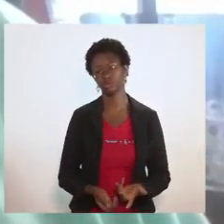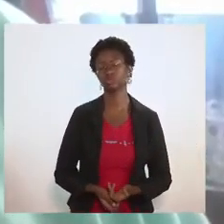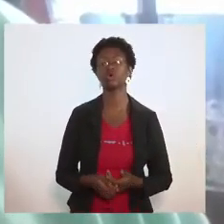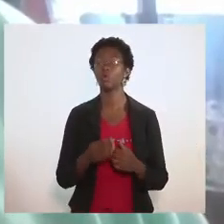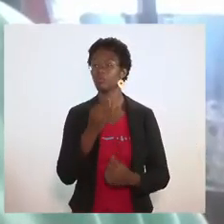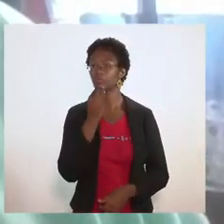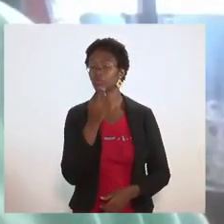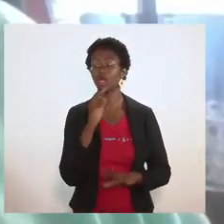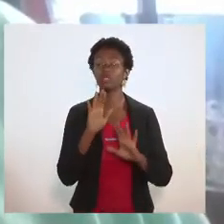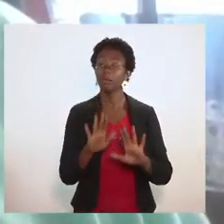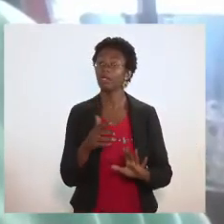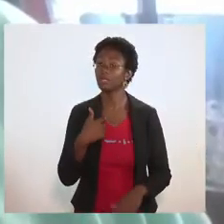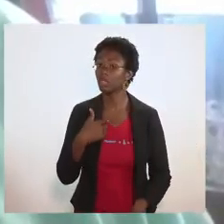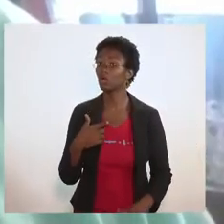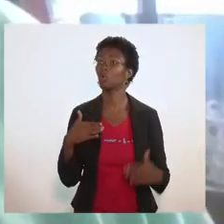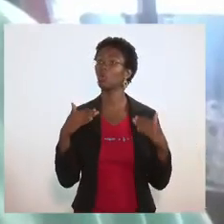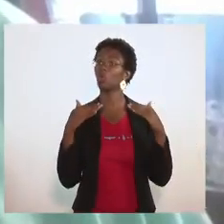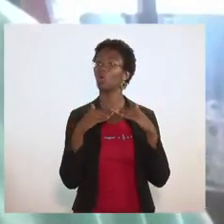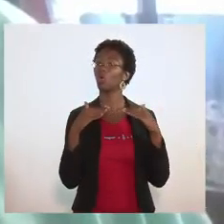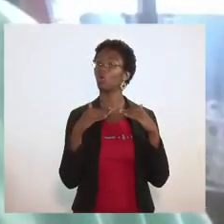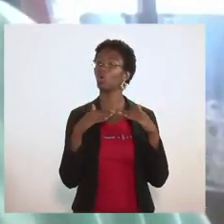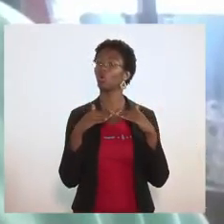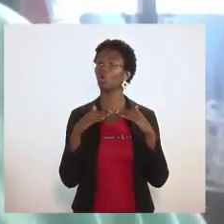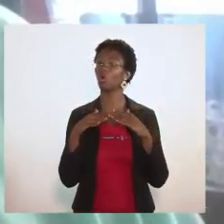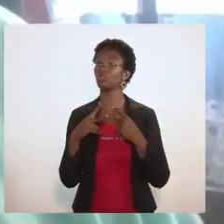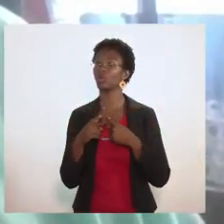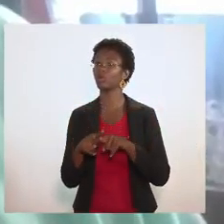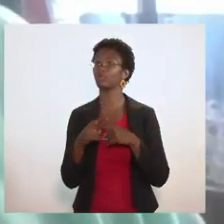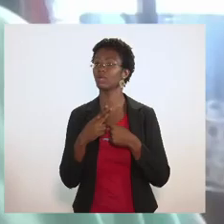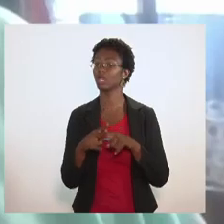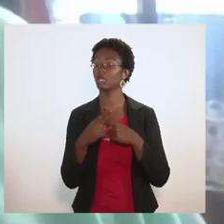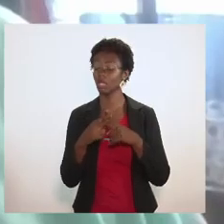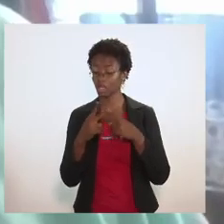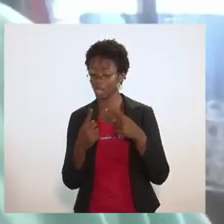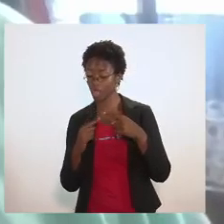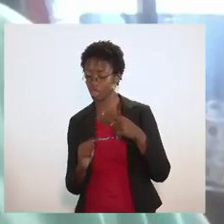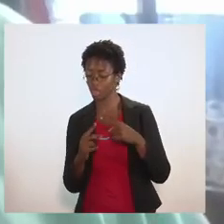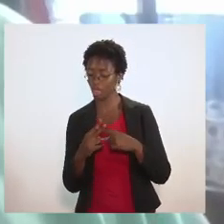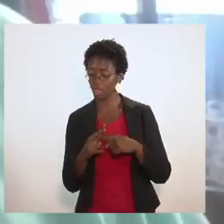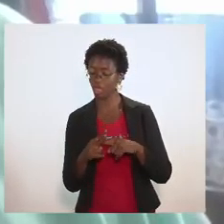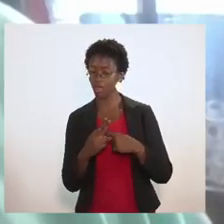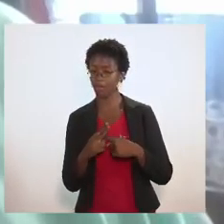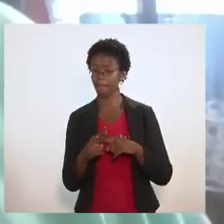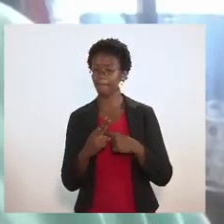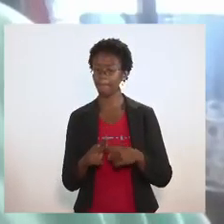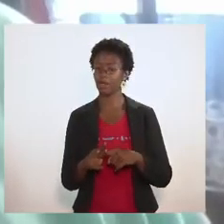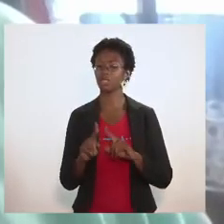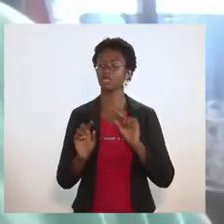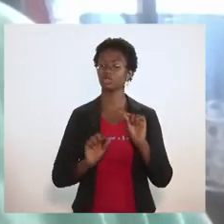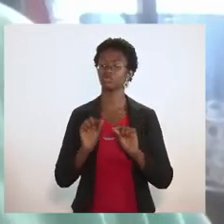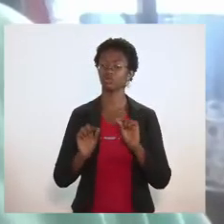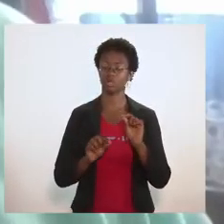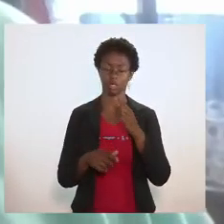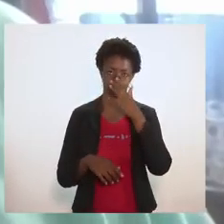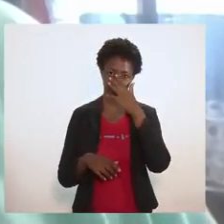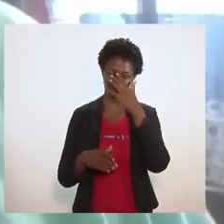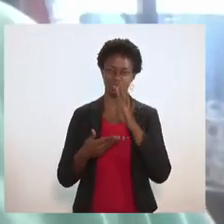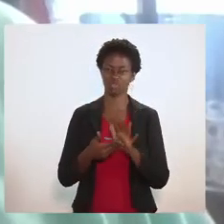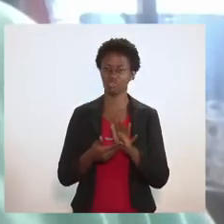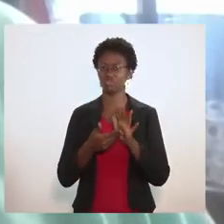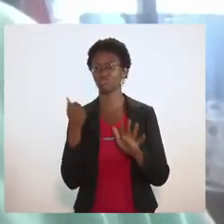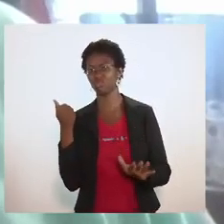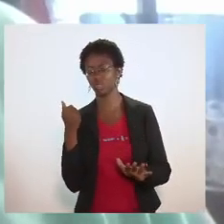em vigor, que é a Lei da Saúde Auditiva da População, que diz isso, né? Dando